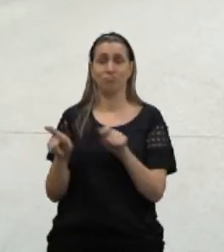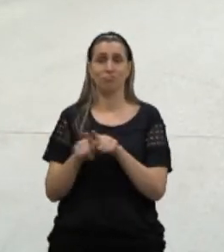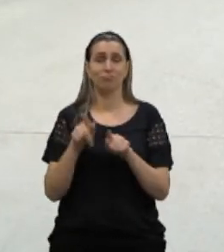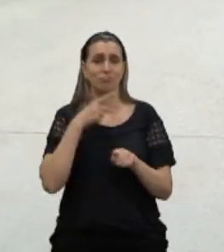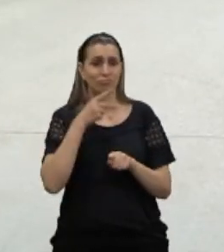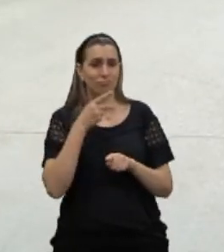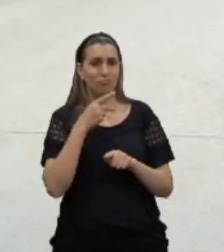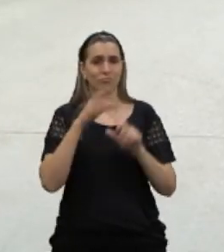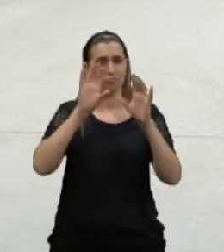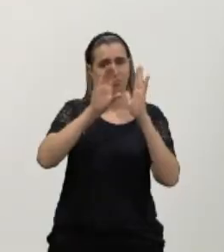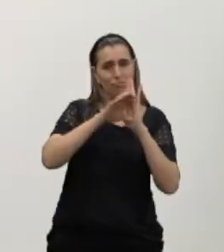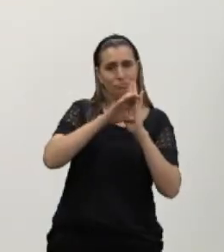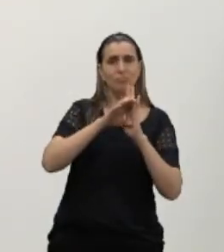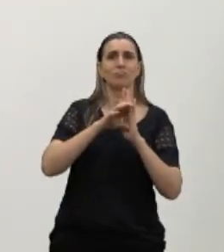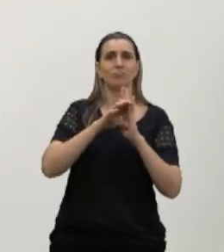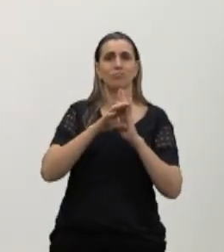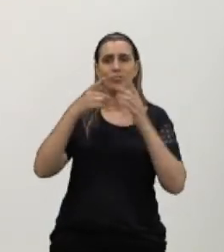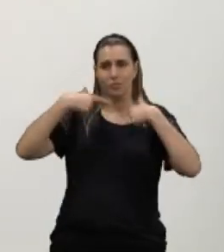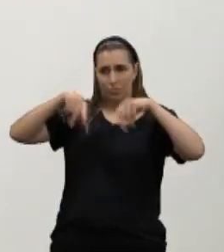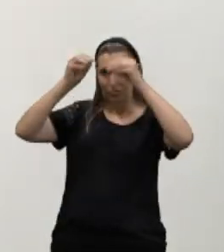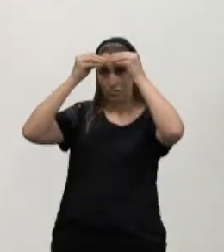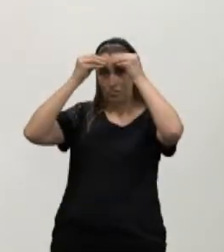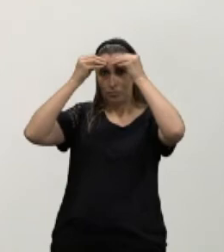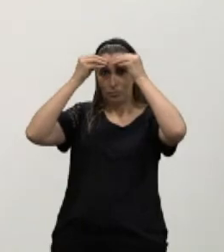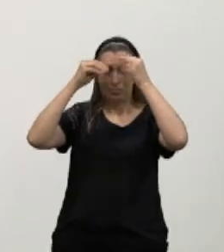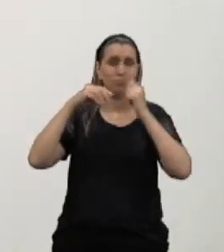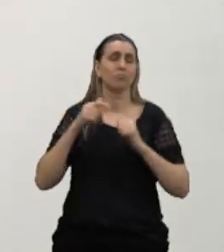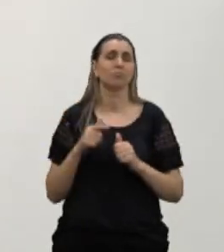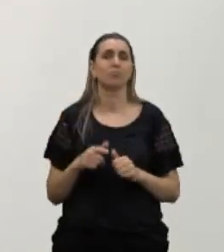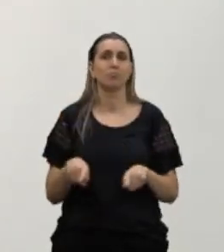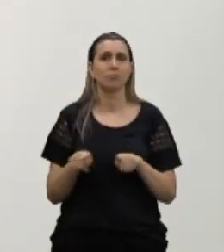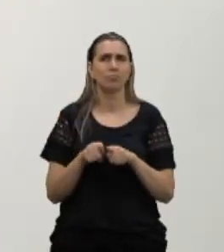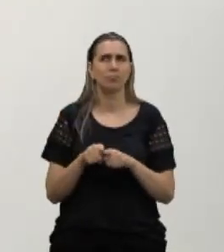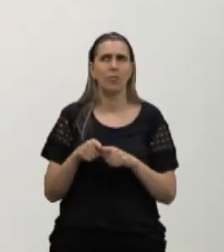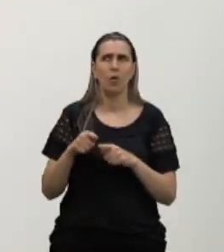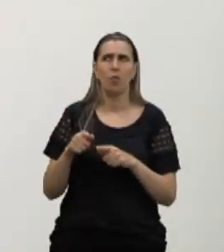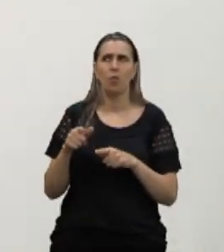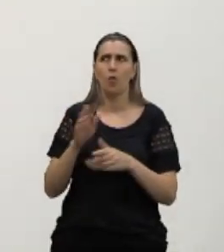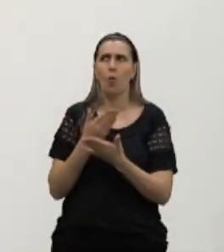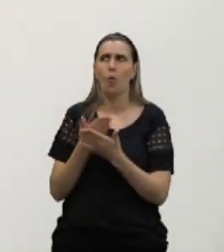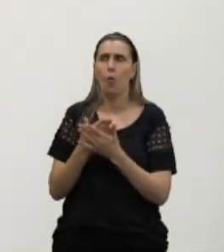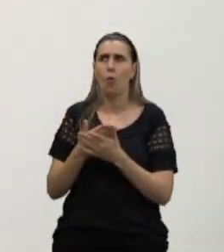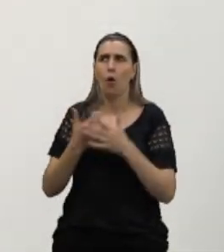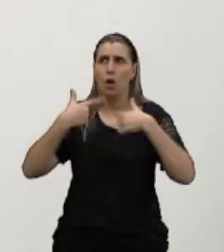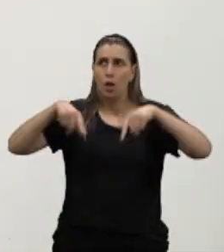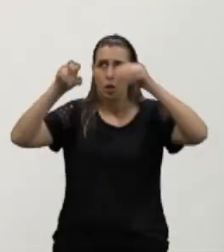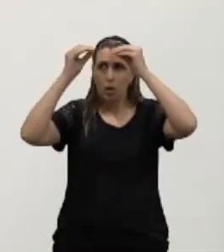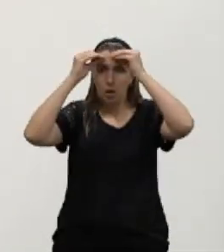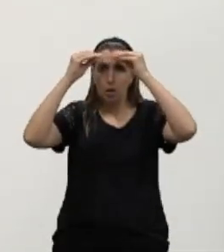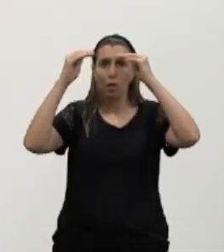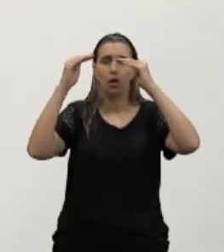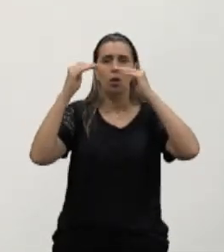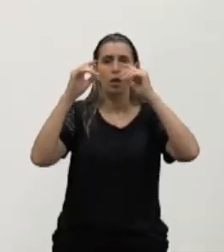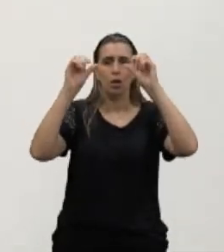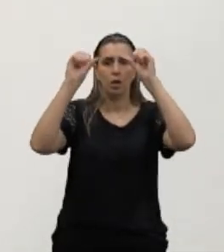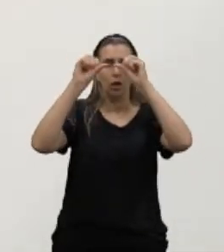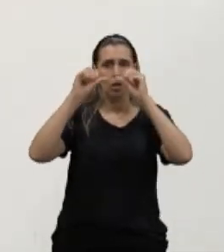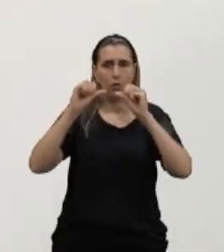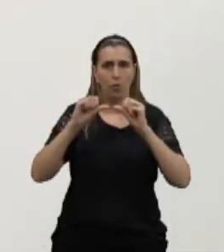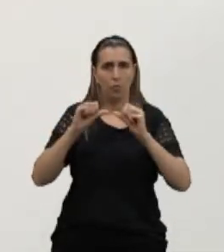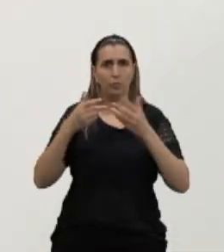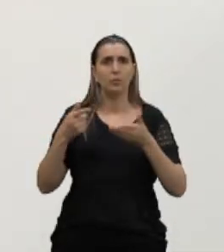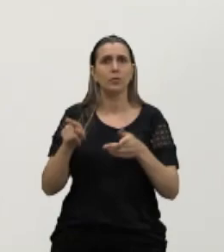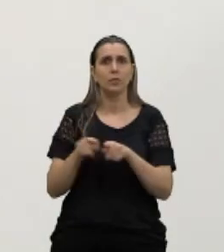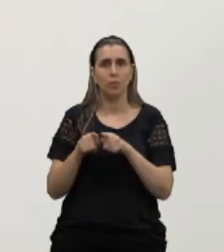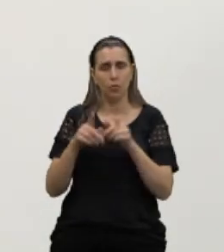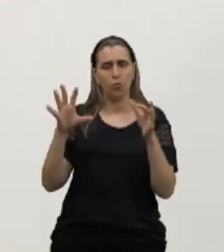esse mesmo conceito lá para dentro da linguagem, né? Essa questão vamos trabalhar linguagens simétricas, vamos trabalhar... Né?